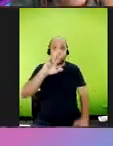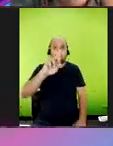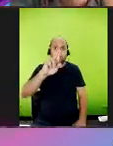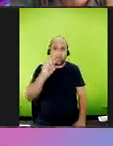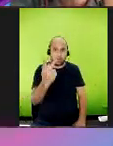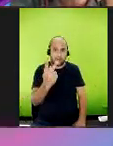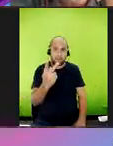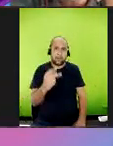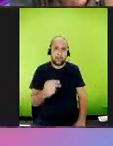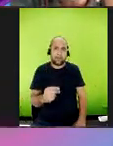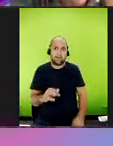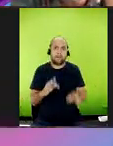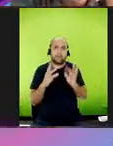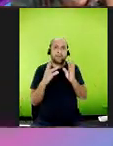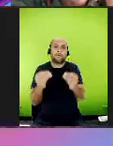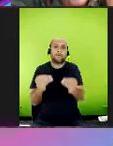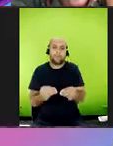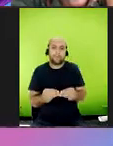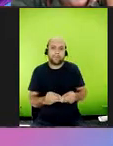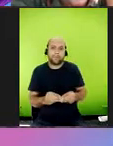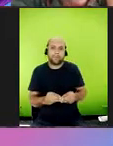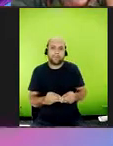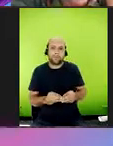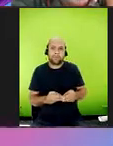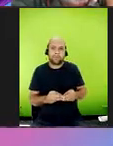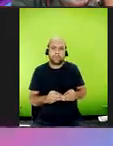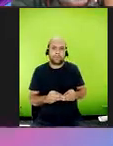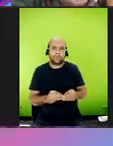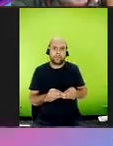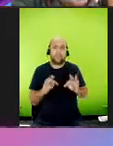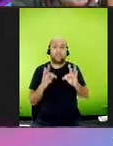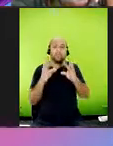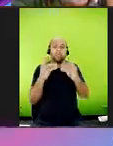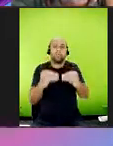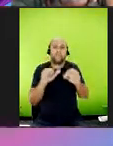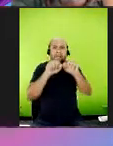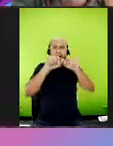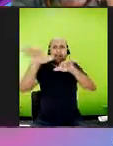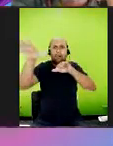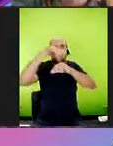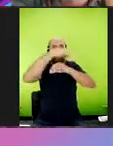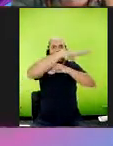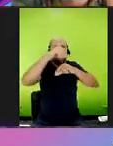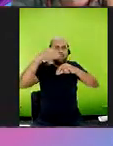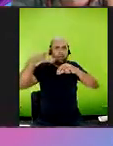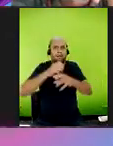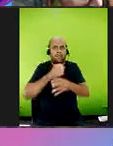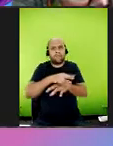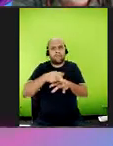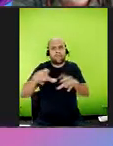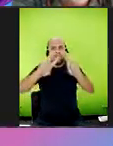modo geral que tudo isso abre pronto a mangueira de Galhos né gigantesca É imenso